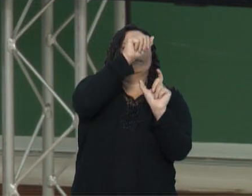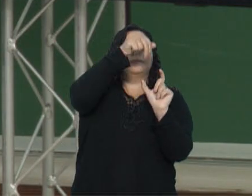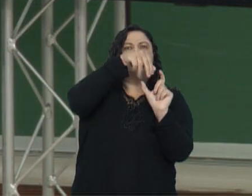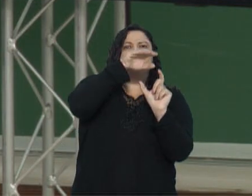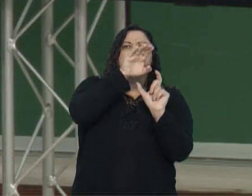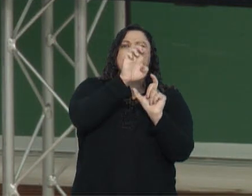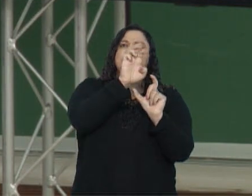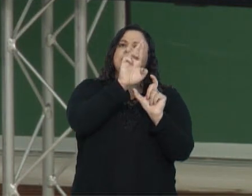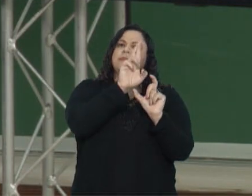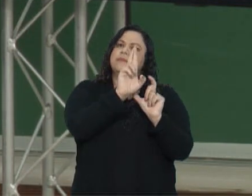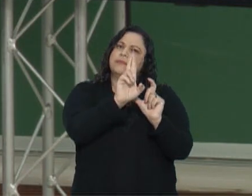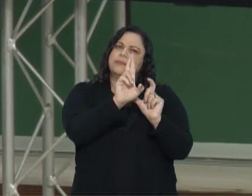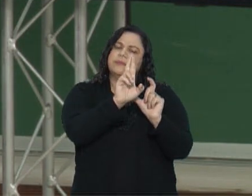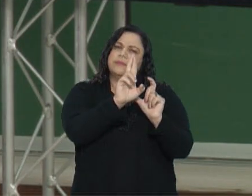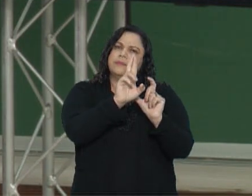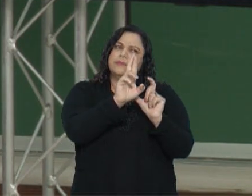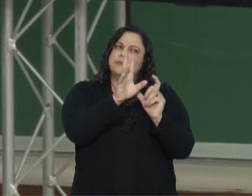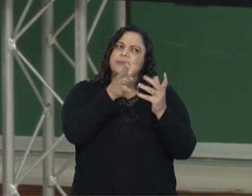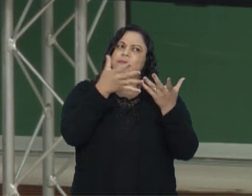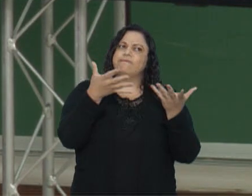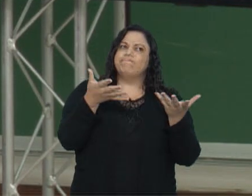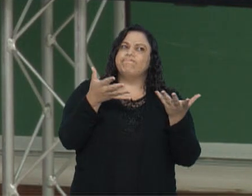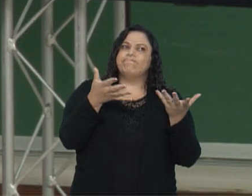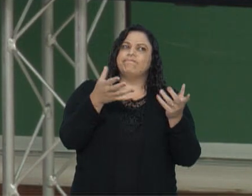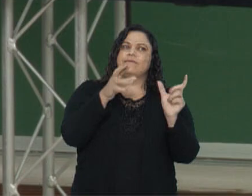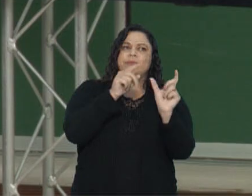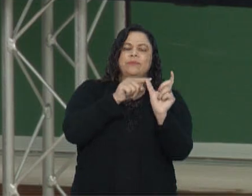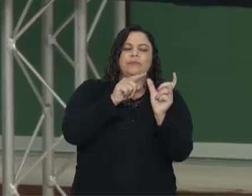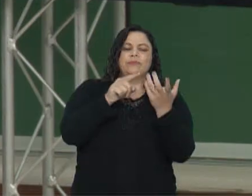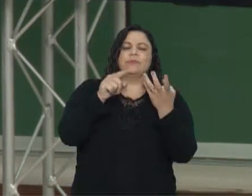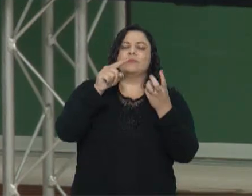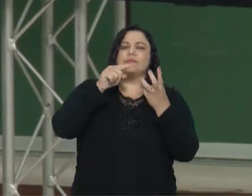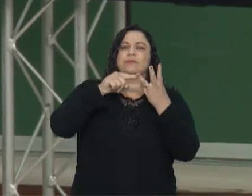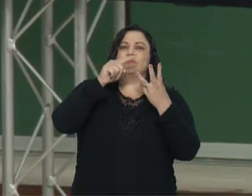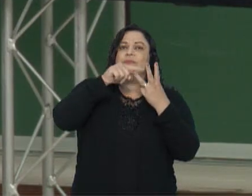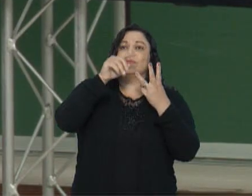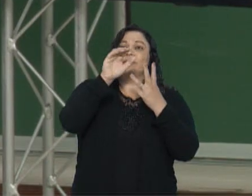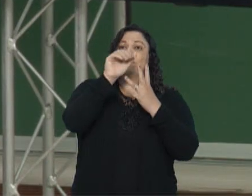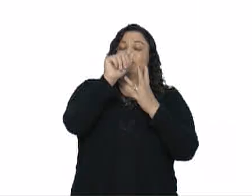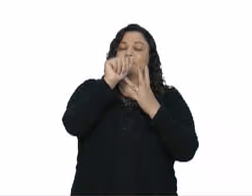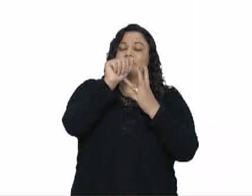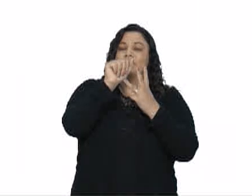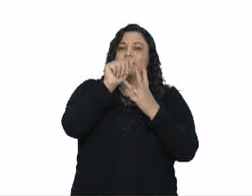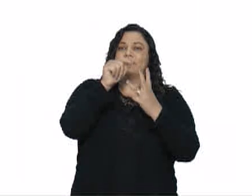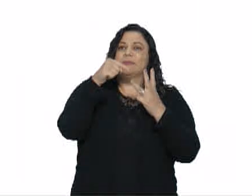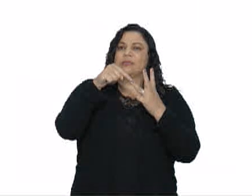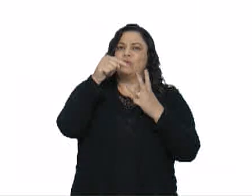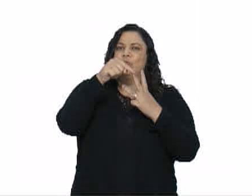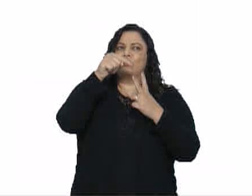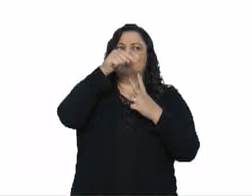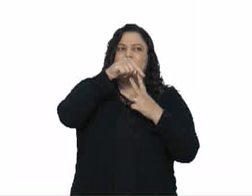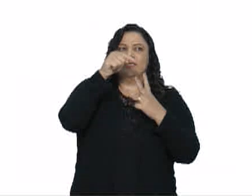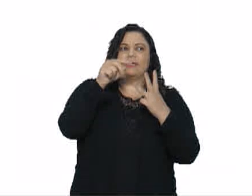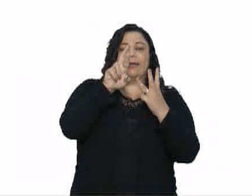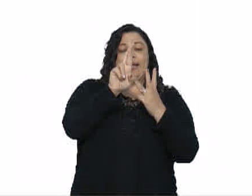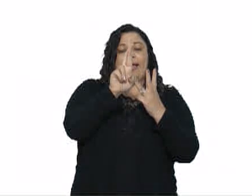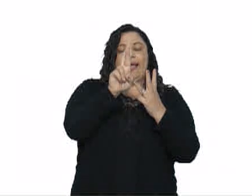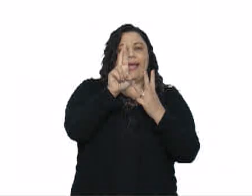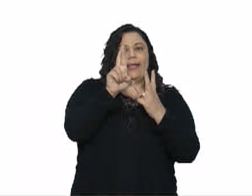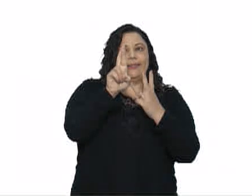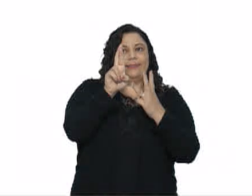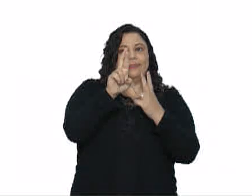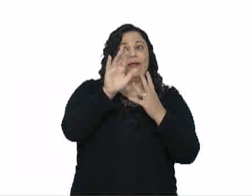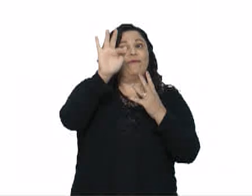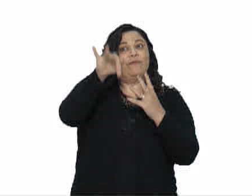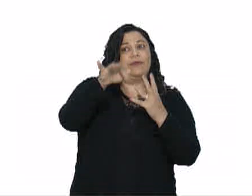separação. Câncer. Aguda, uma grave, terminada em R. Viu? Não terminou em N nem